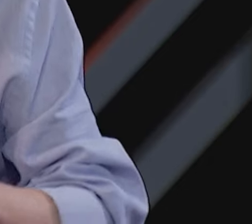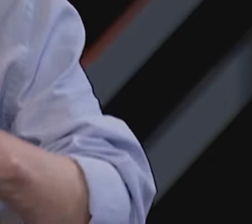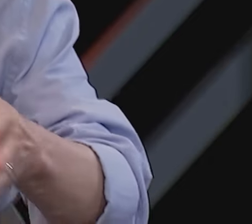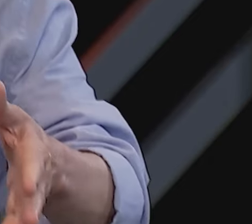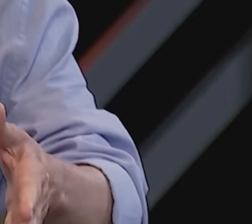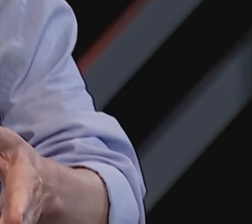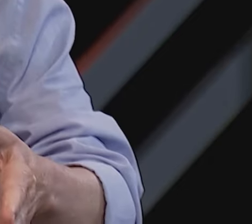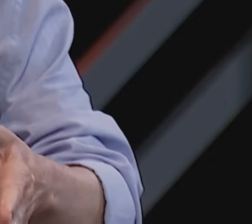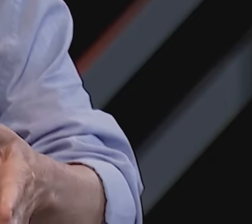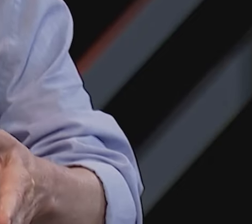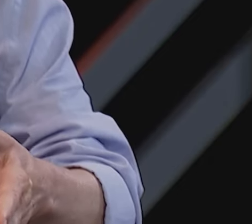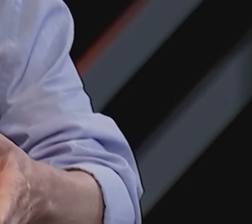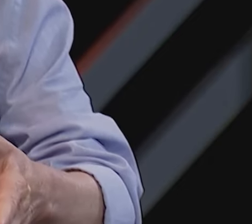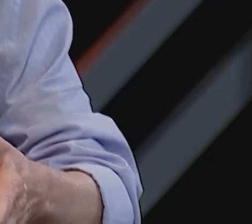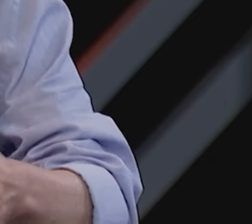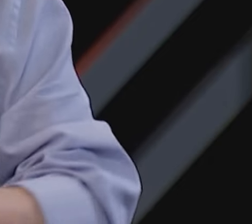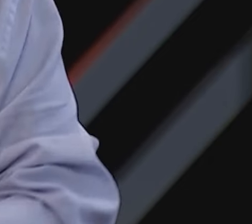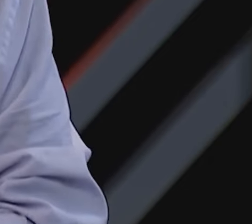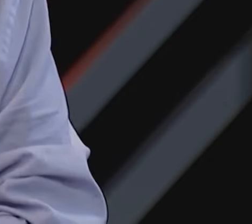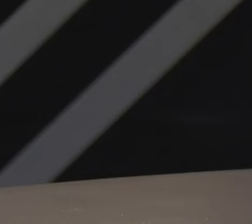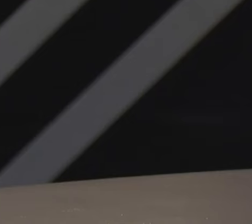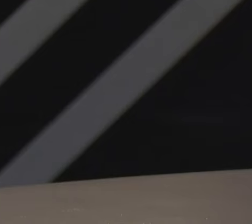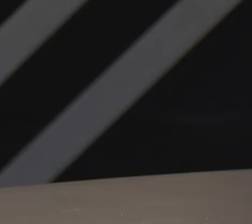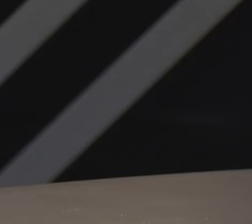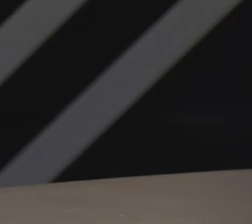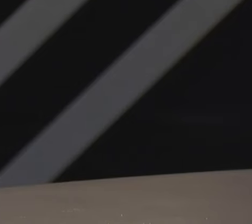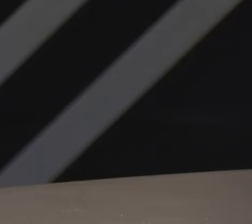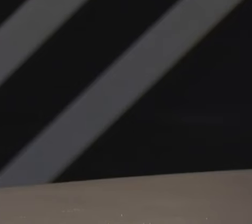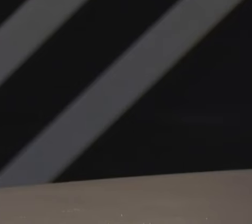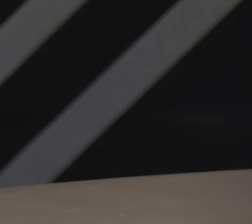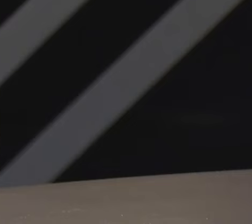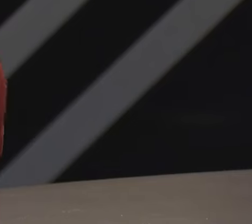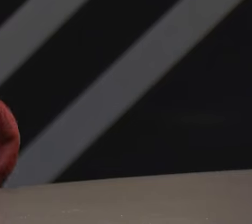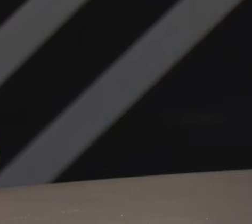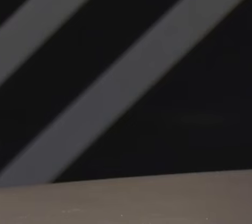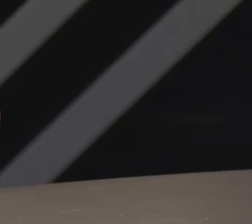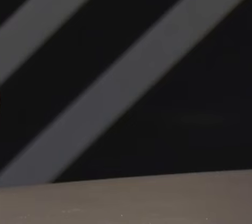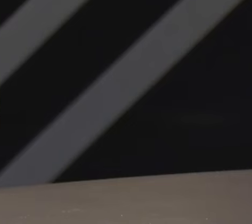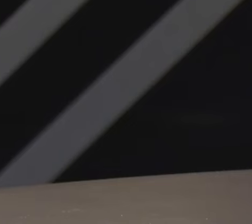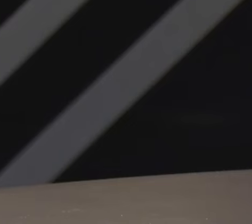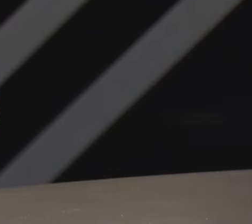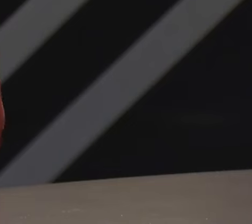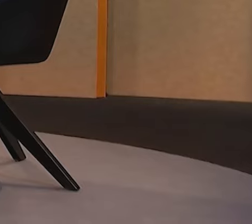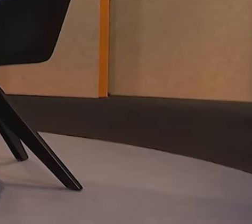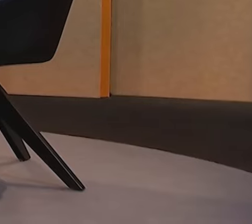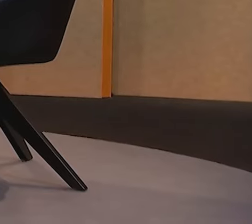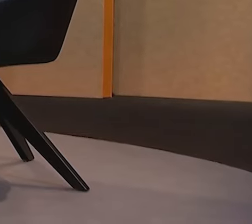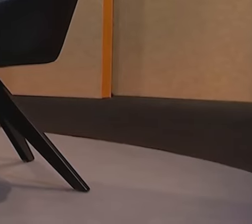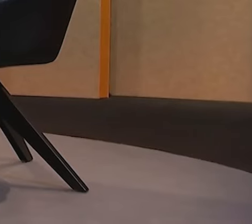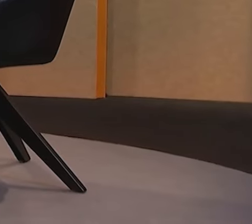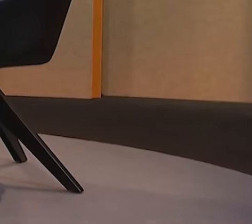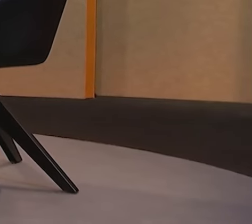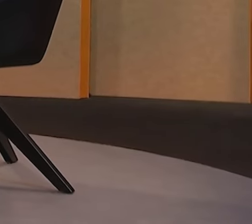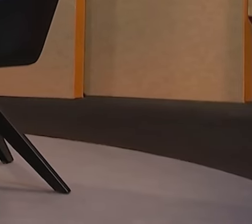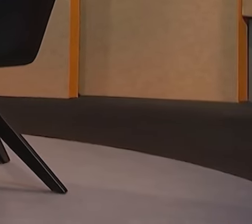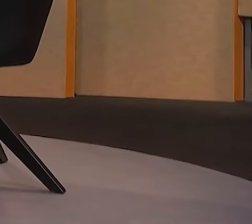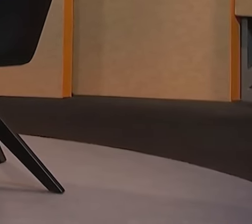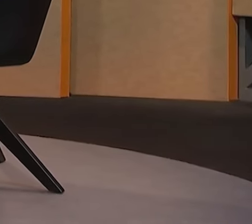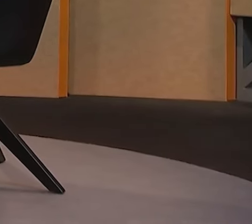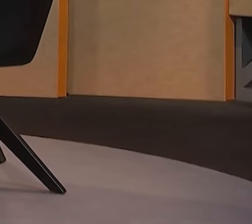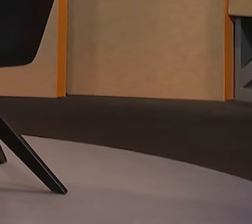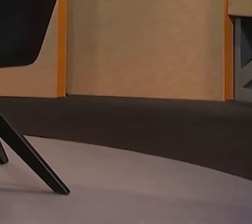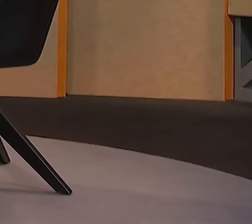foi adotada pela turma da rua. Exatamente. Eu me sentia pertencente, eu me sentia acolhida, eu sentia que ali eu tinha...